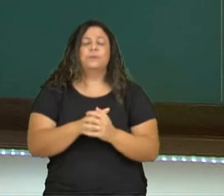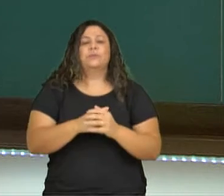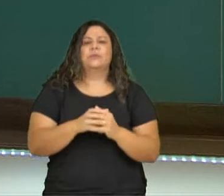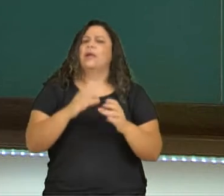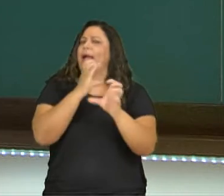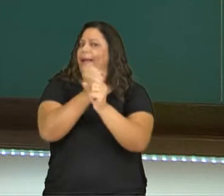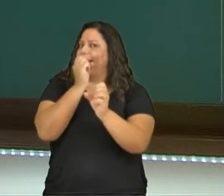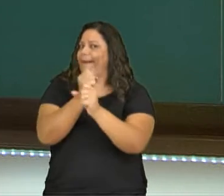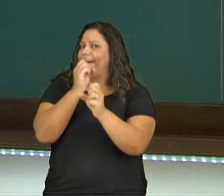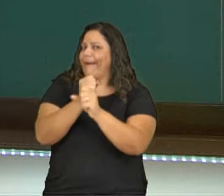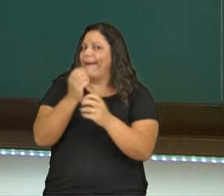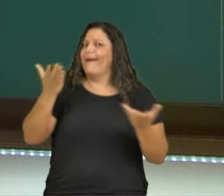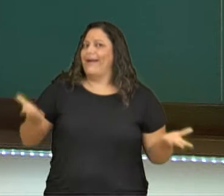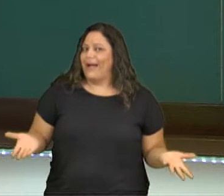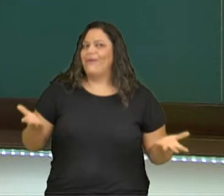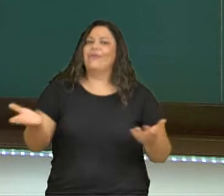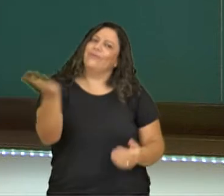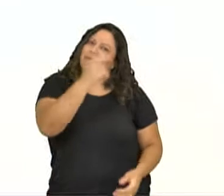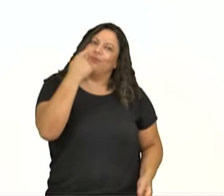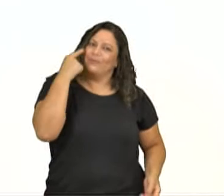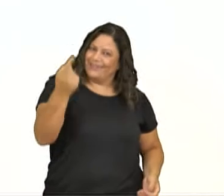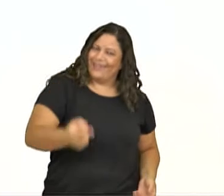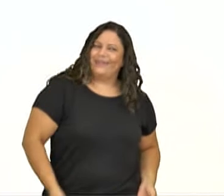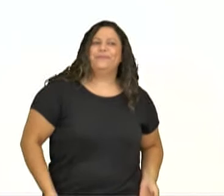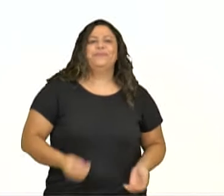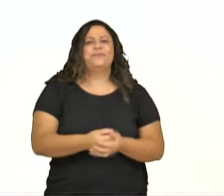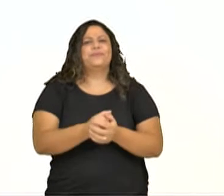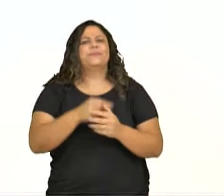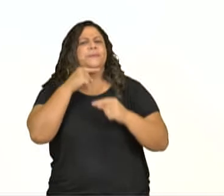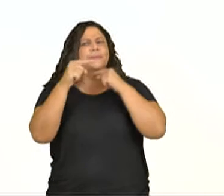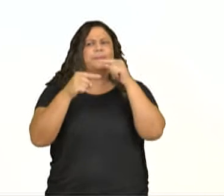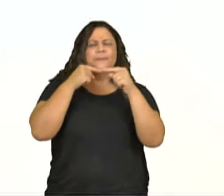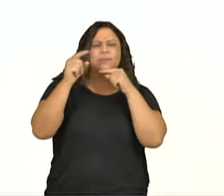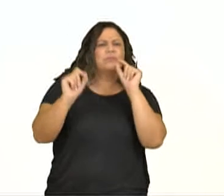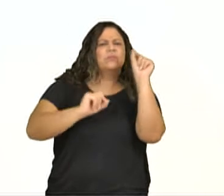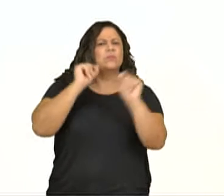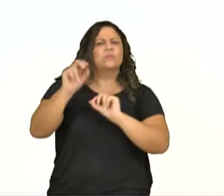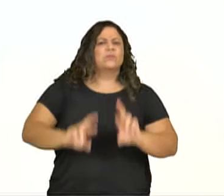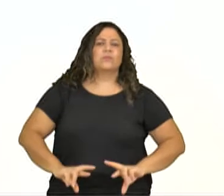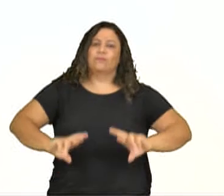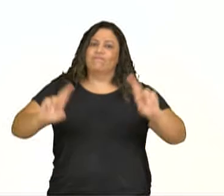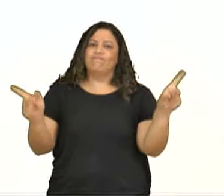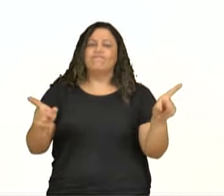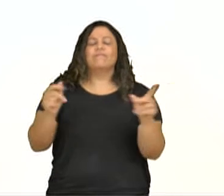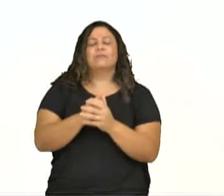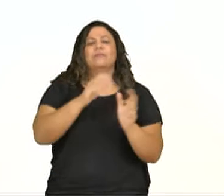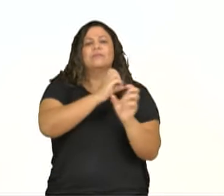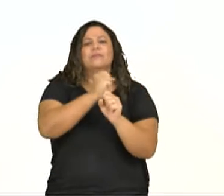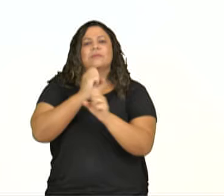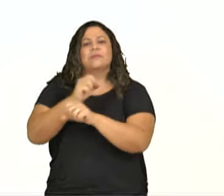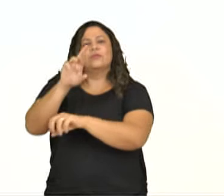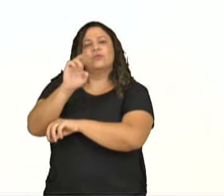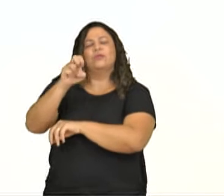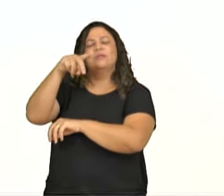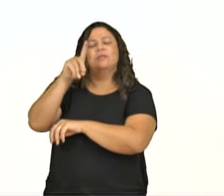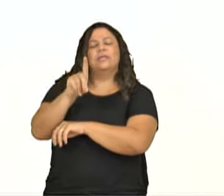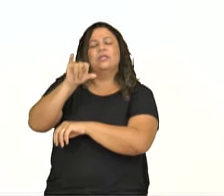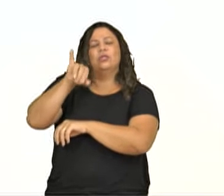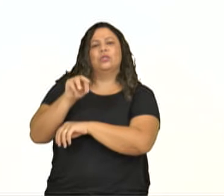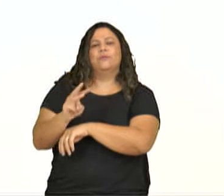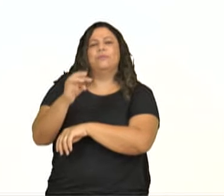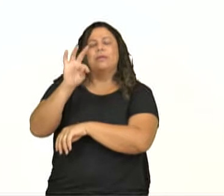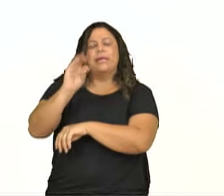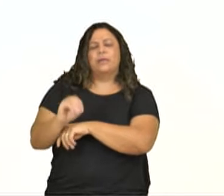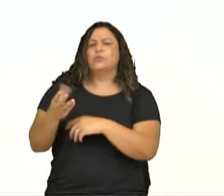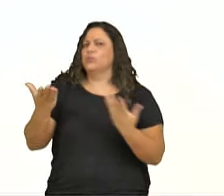é cálculo, né? Então vamos lá? Alguns questionamentos. Qual a diferença entre cálculo com rendimento e cálculo com pureza